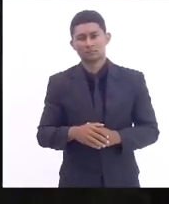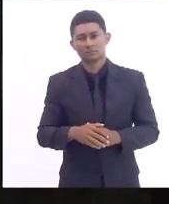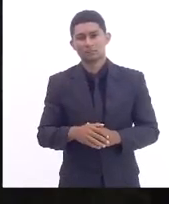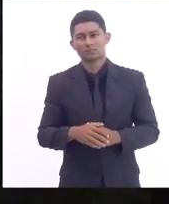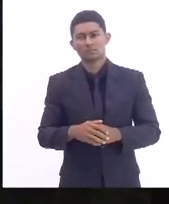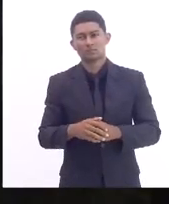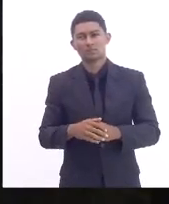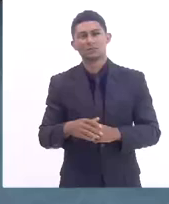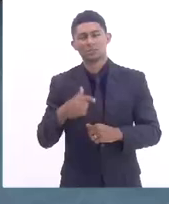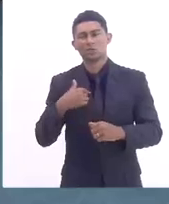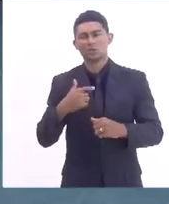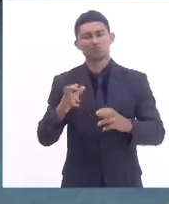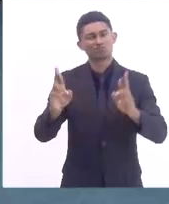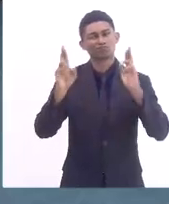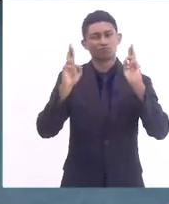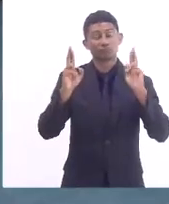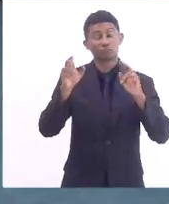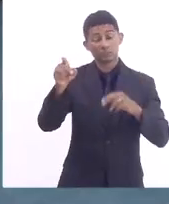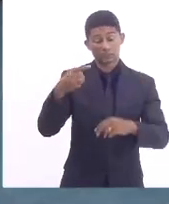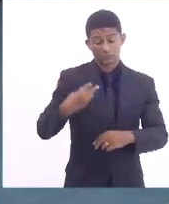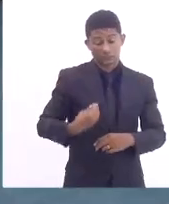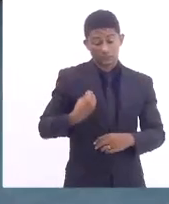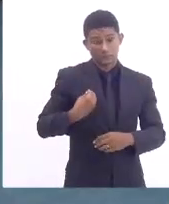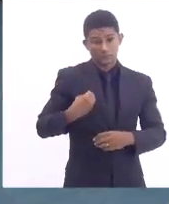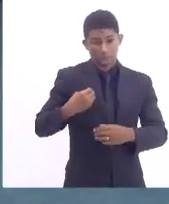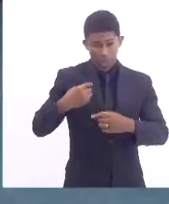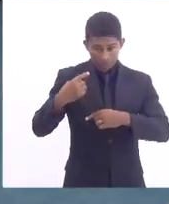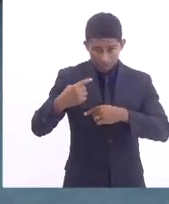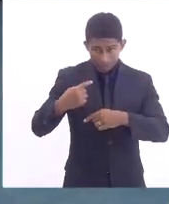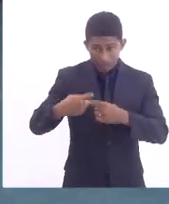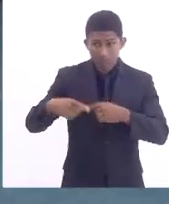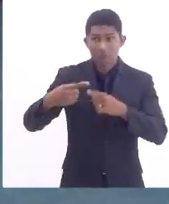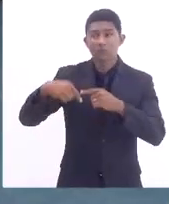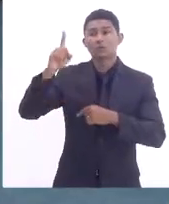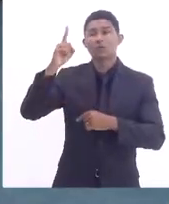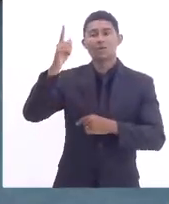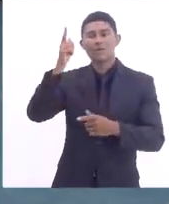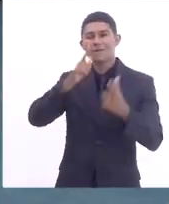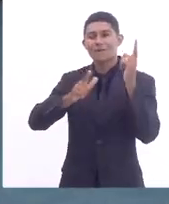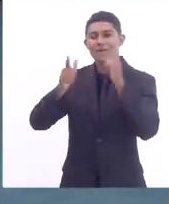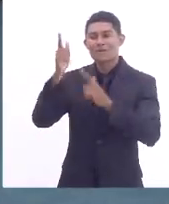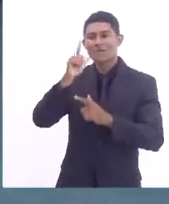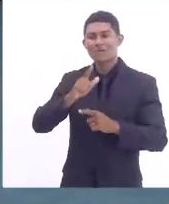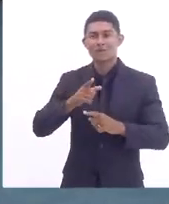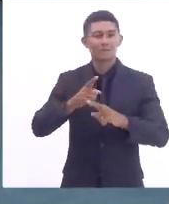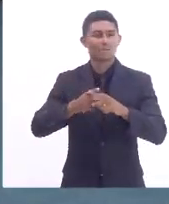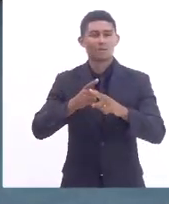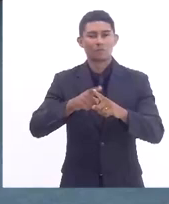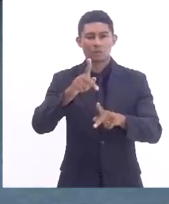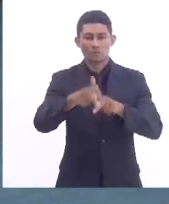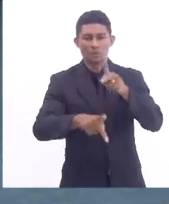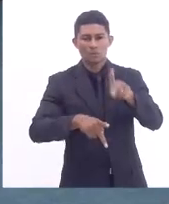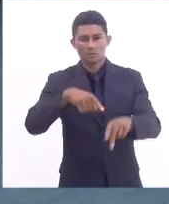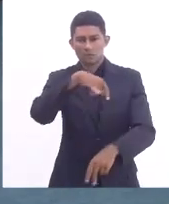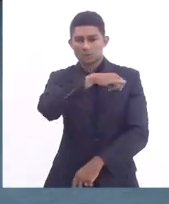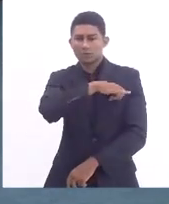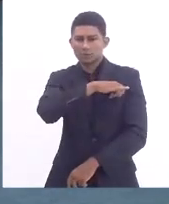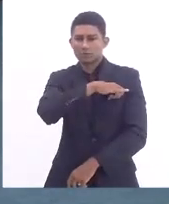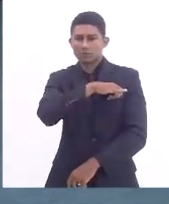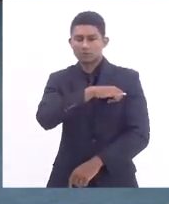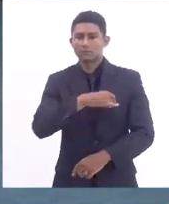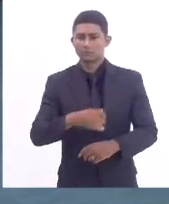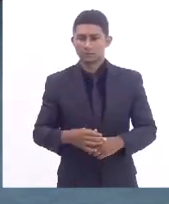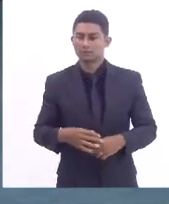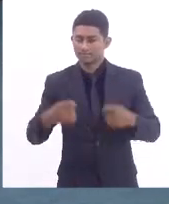torcendo para que a sua trajetória de agora até a tubos seja bem sucedida Porque o povo do Rio de Janeiro que você lá